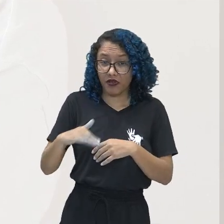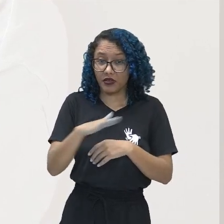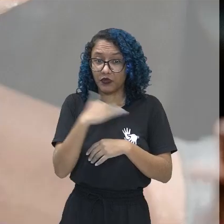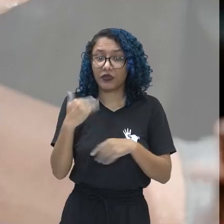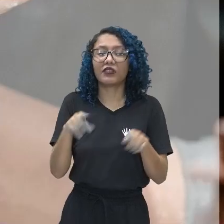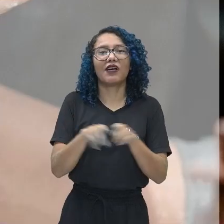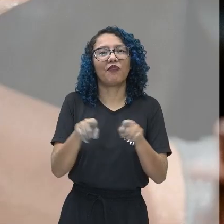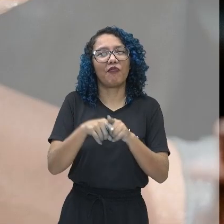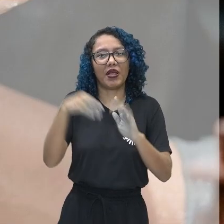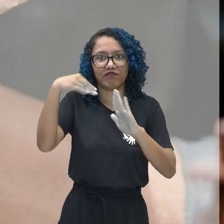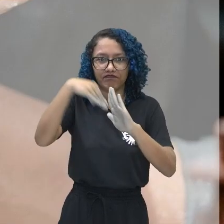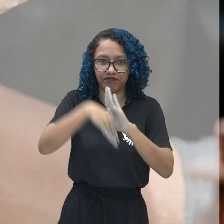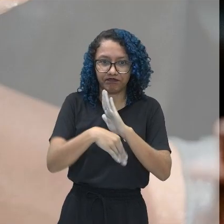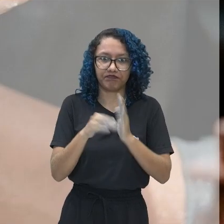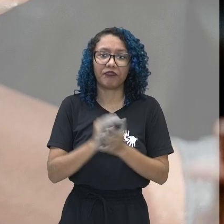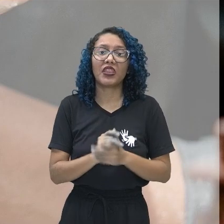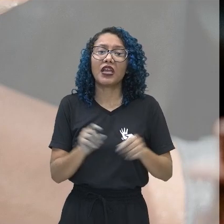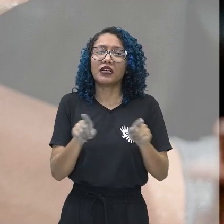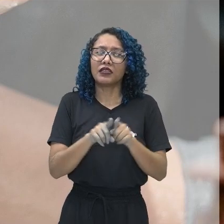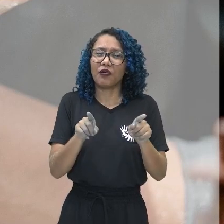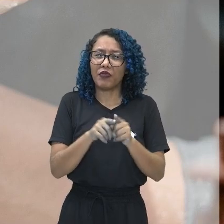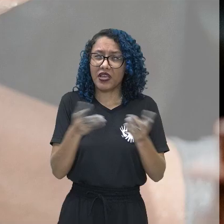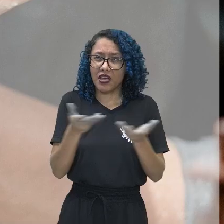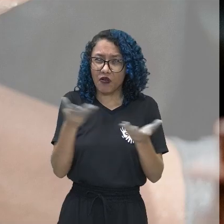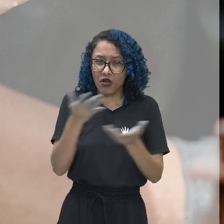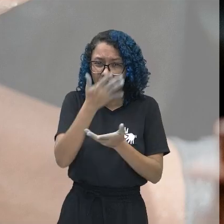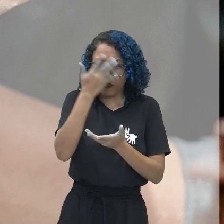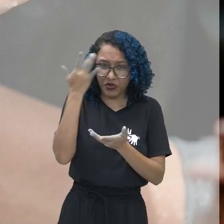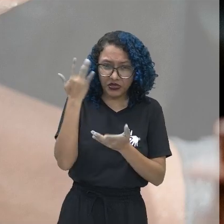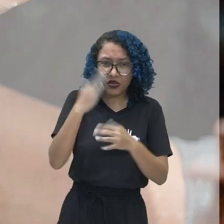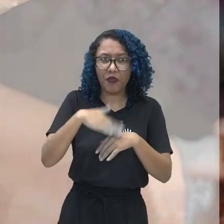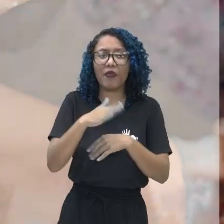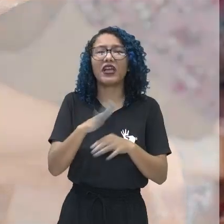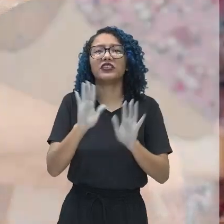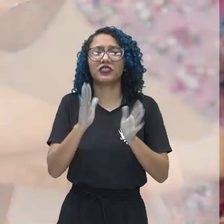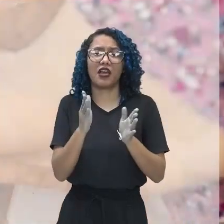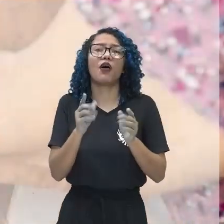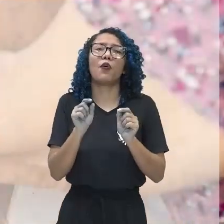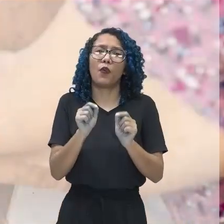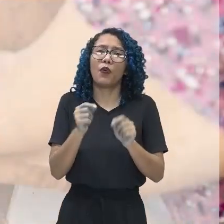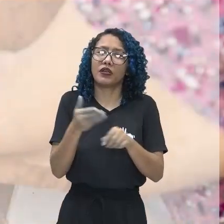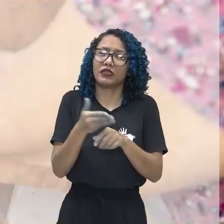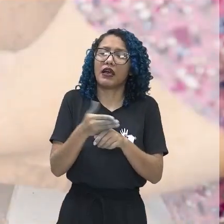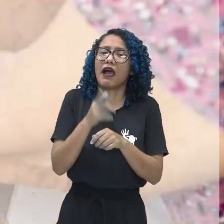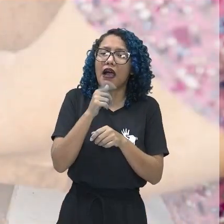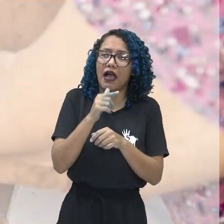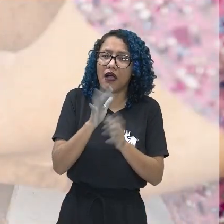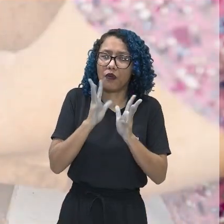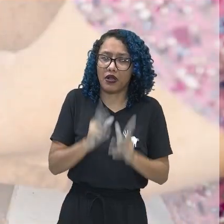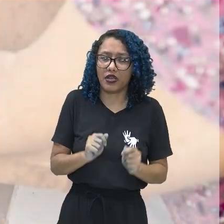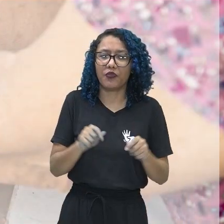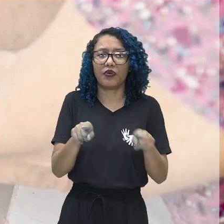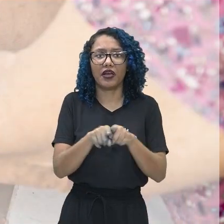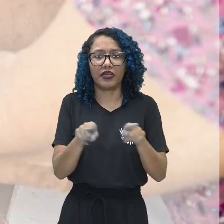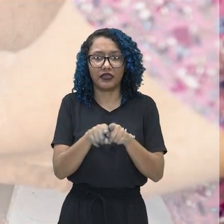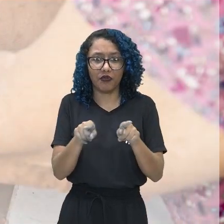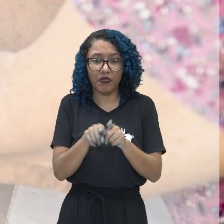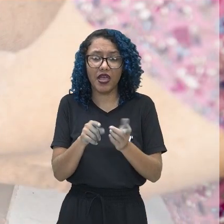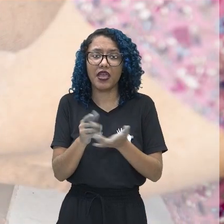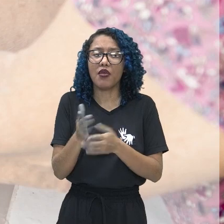drasticamente. Além disso, mais pessoas agora têm acesso à água potável e a mortalidade materna global foi reduzida